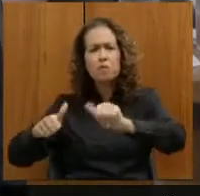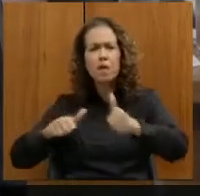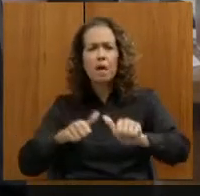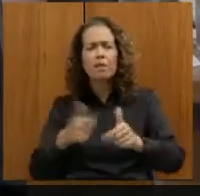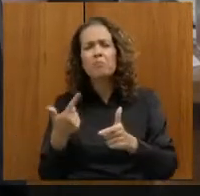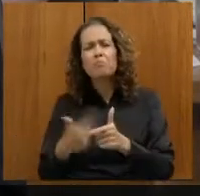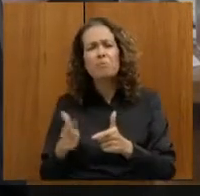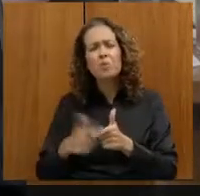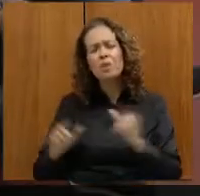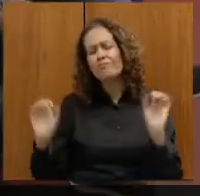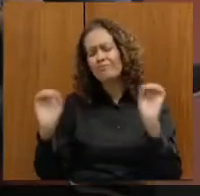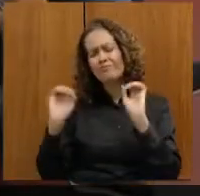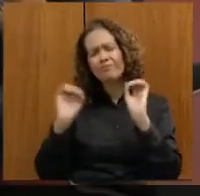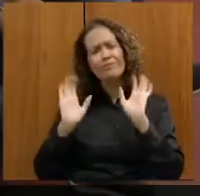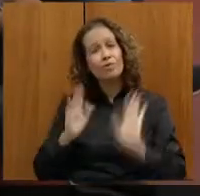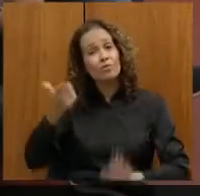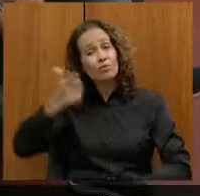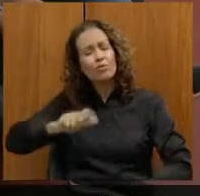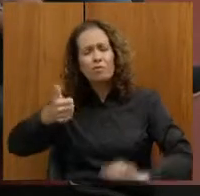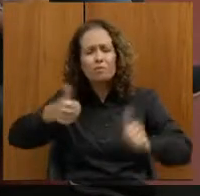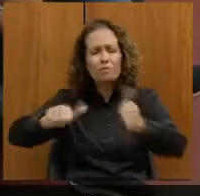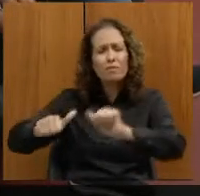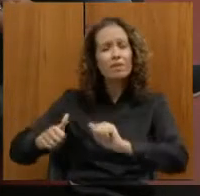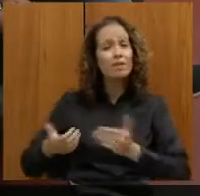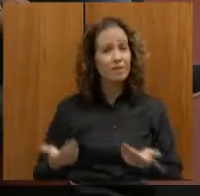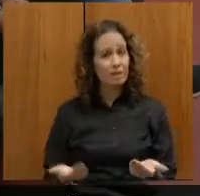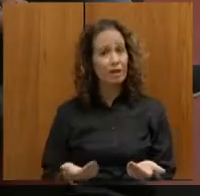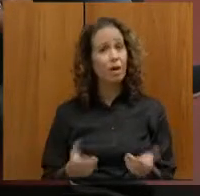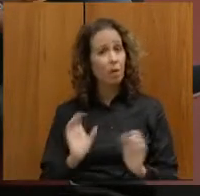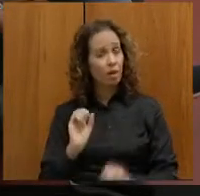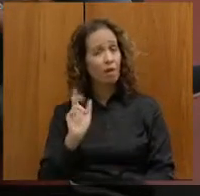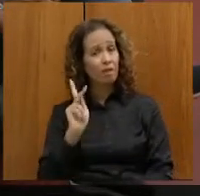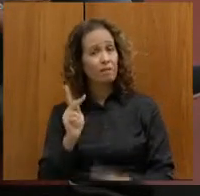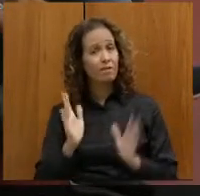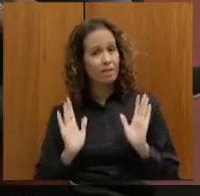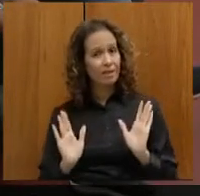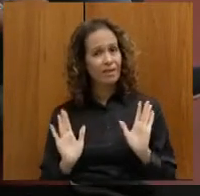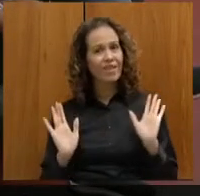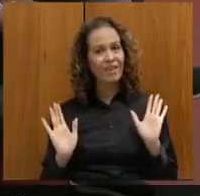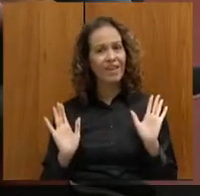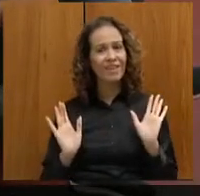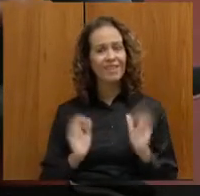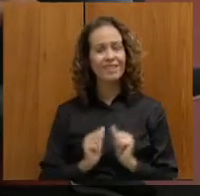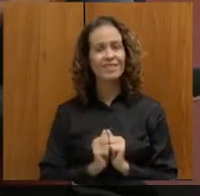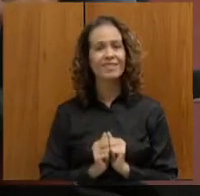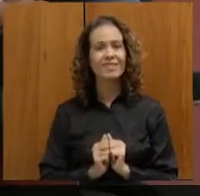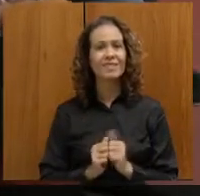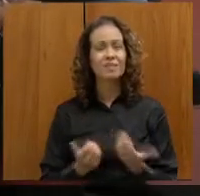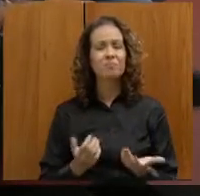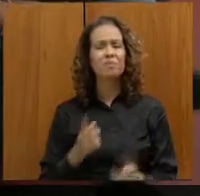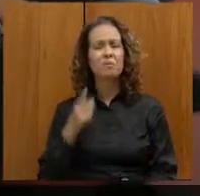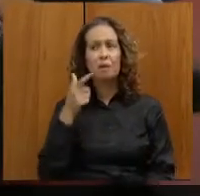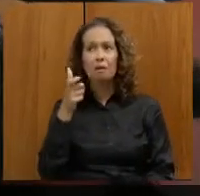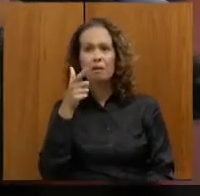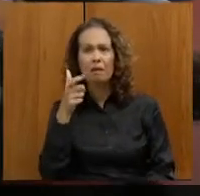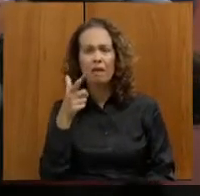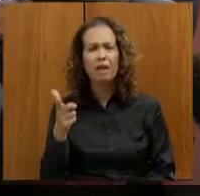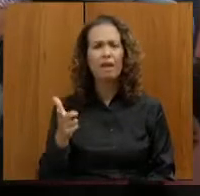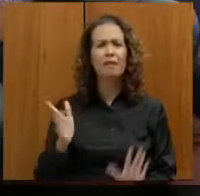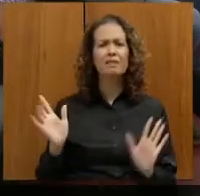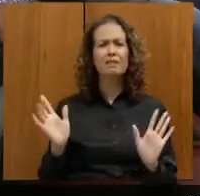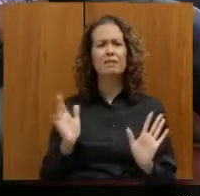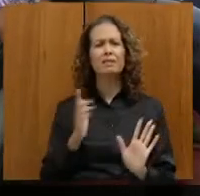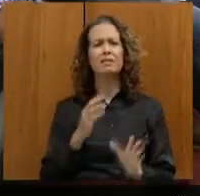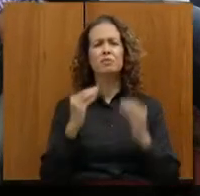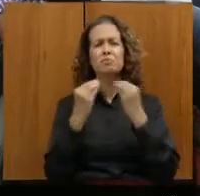Então não temos problema nenhum para fazer a revelação o ok atenderem passando não temos interesse nenhum Deputado